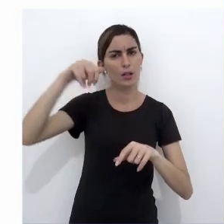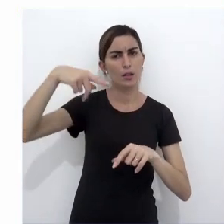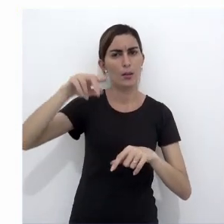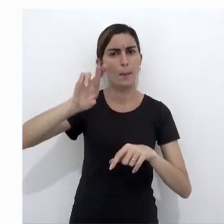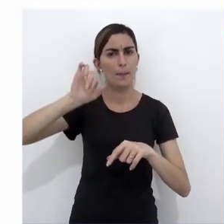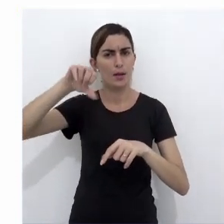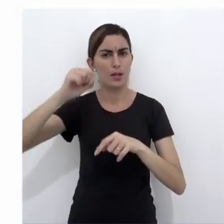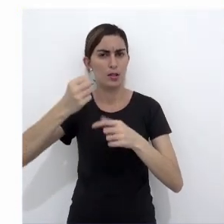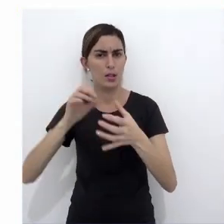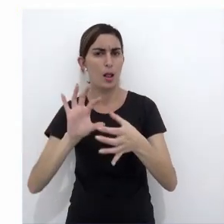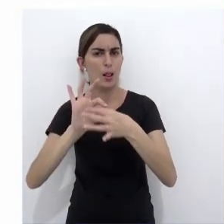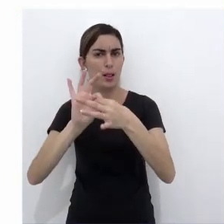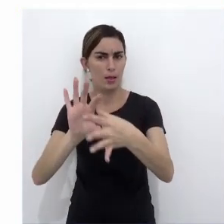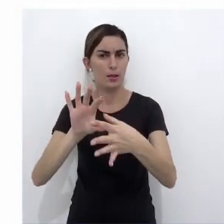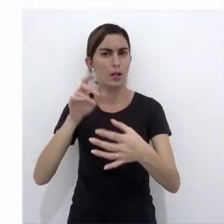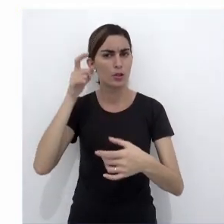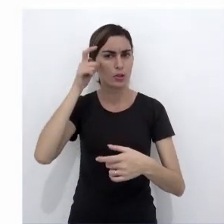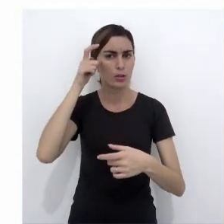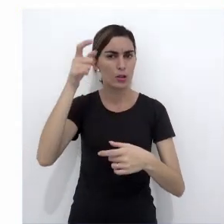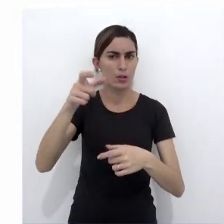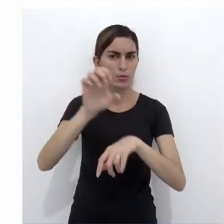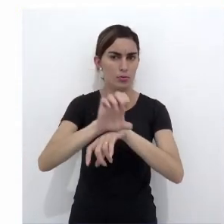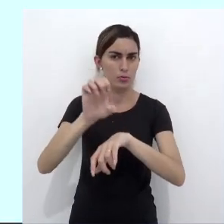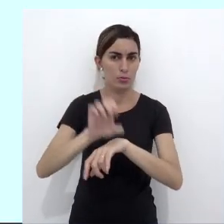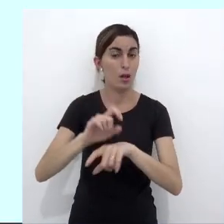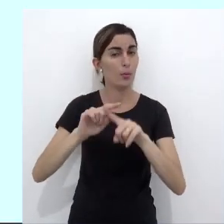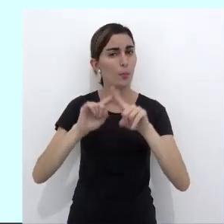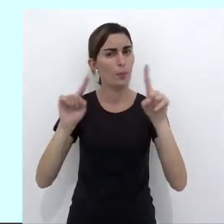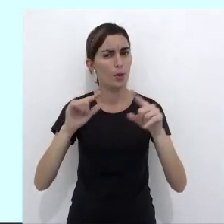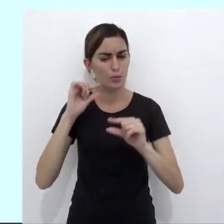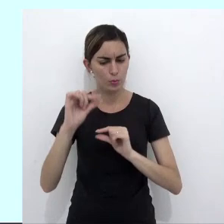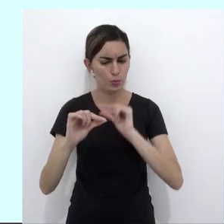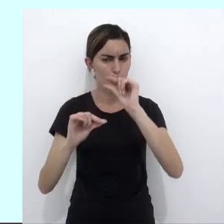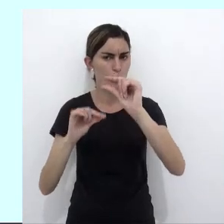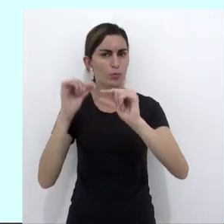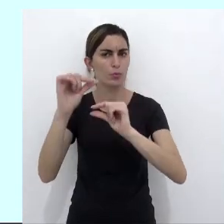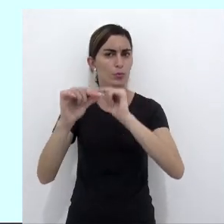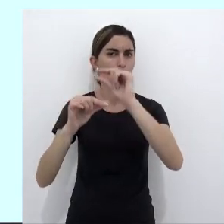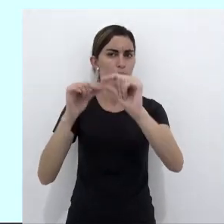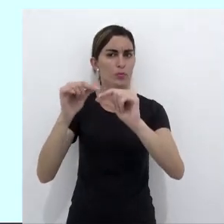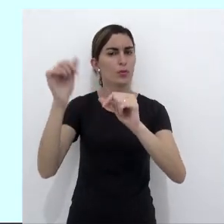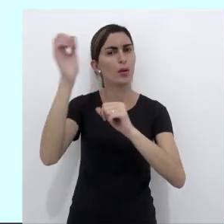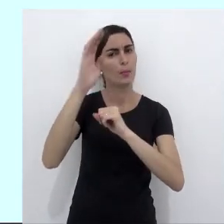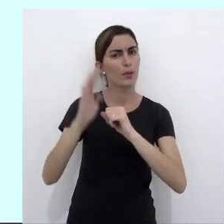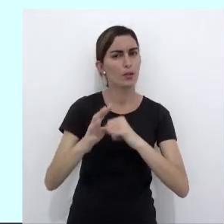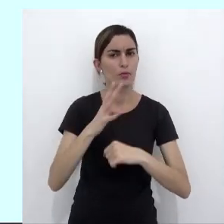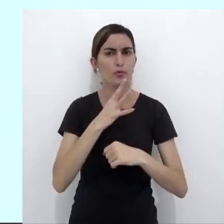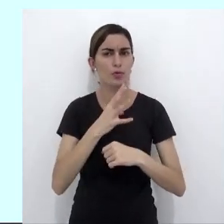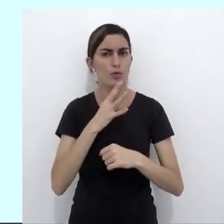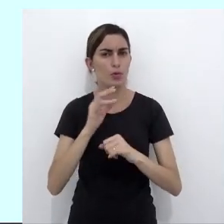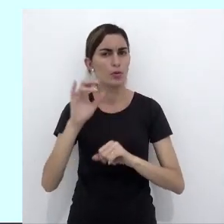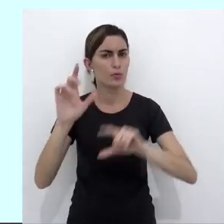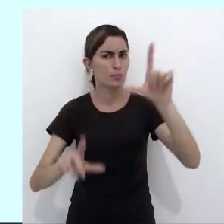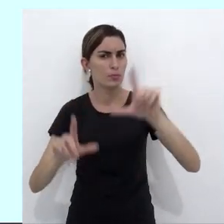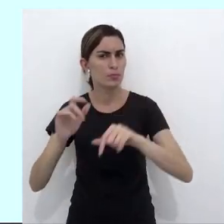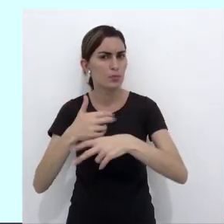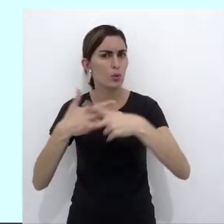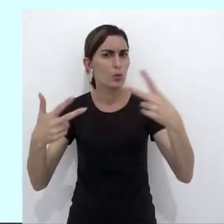ligada aos interesses do Estado, mas aos poucos o Brasil foi conhecendo aí uma imprensa mais